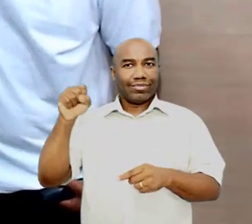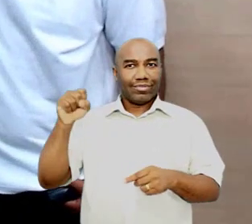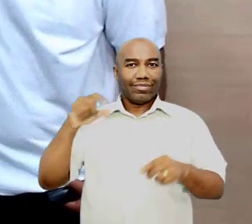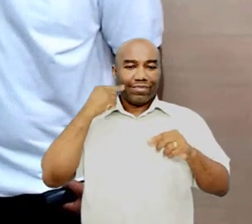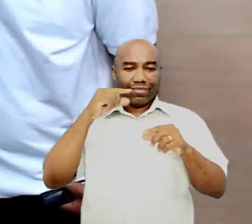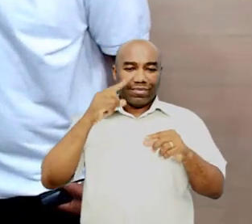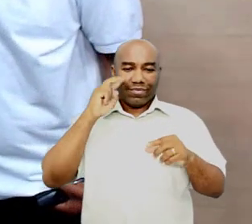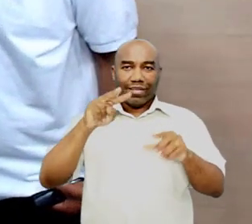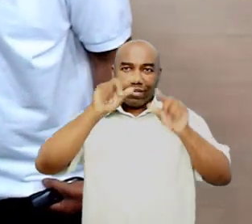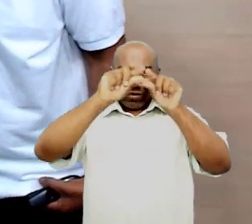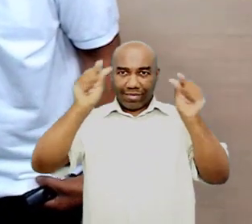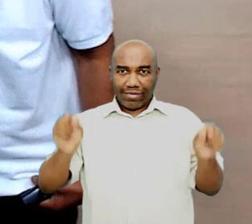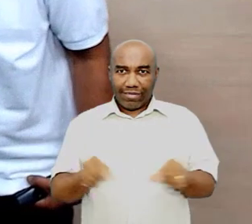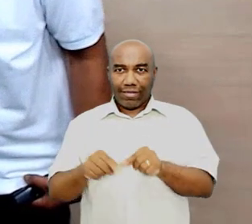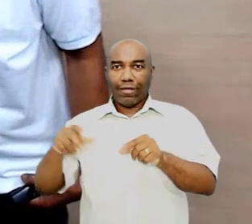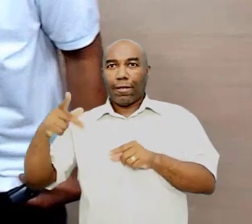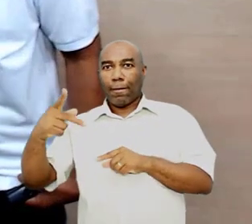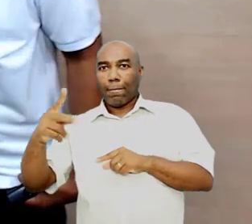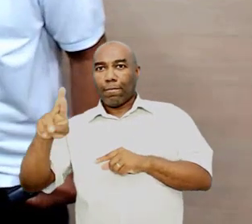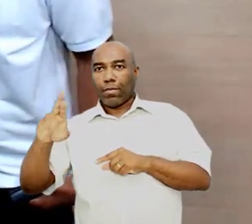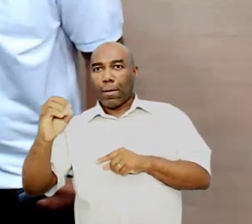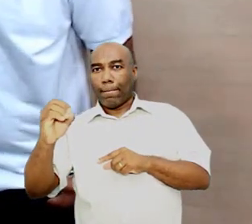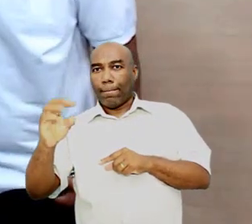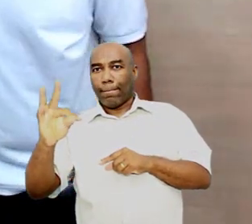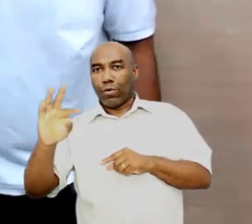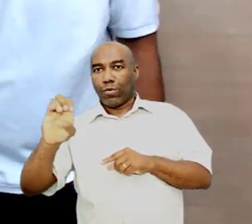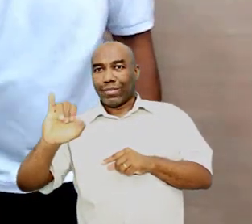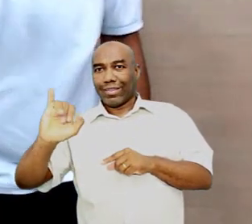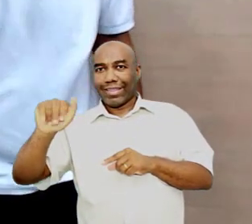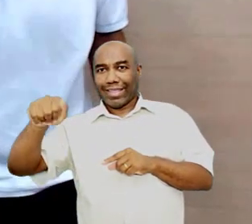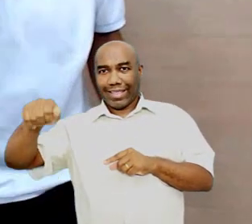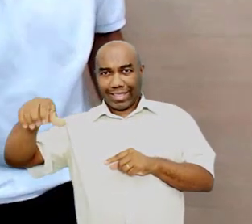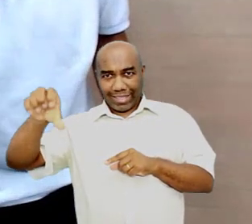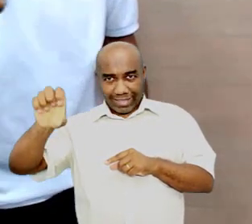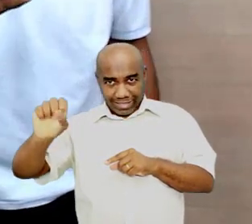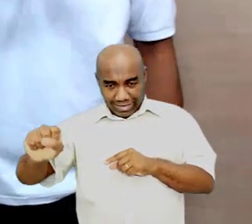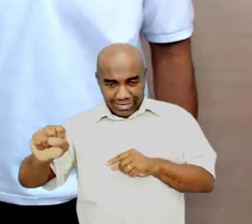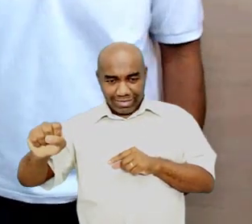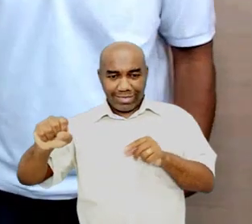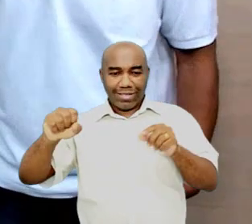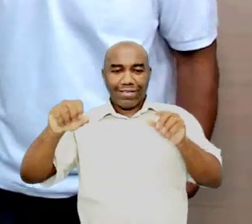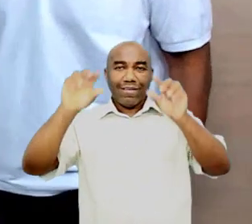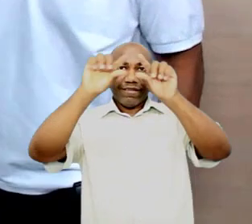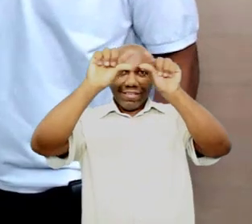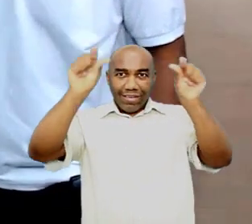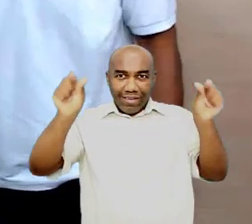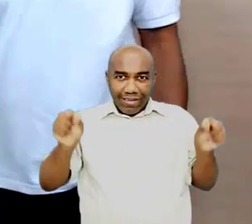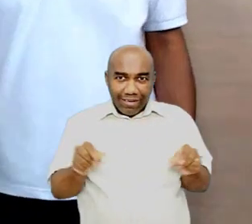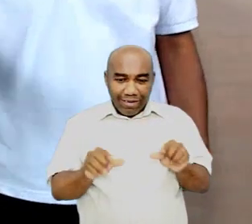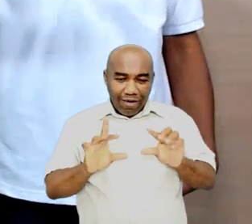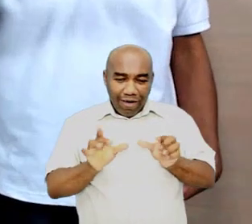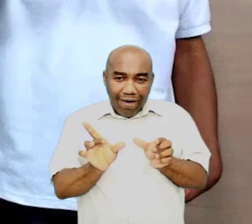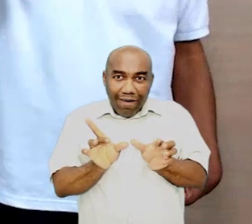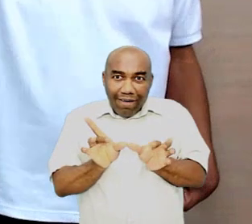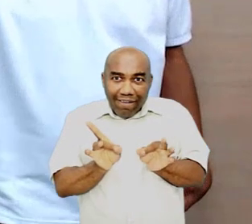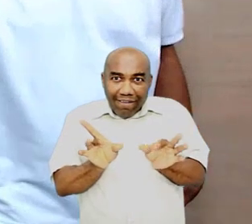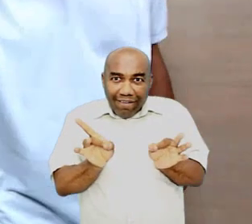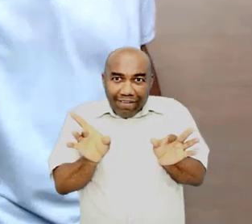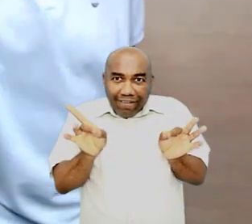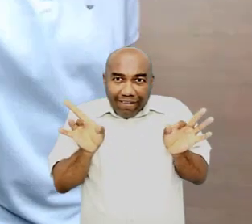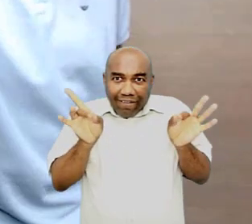proteínas que ficam presas na cápsula. Caramba! E